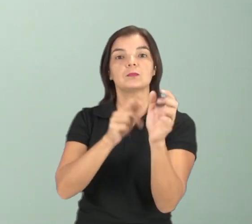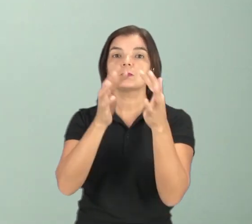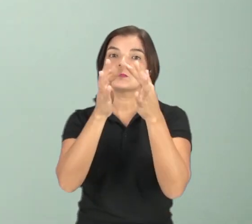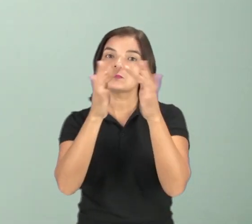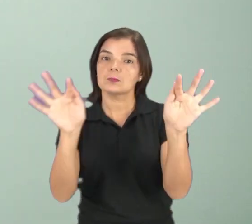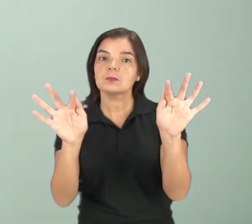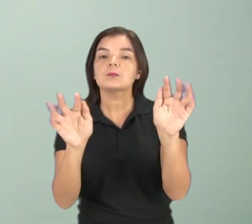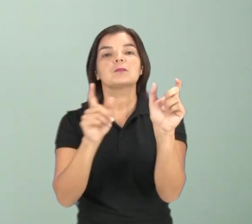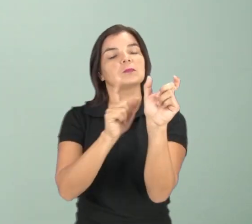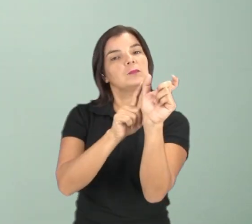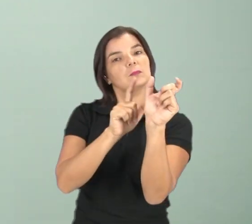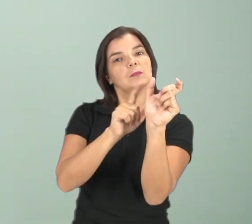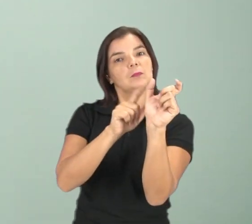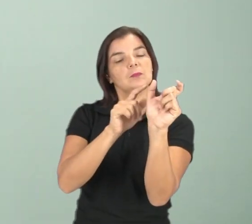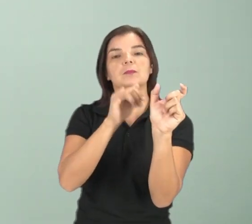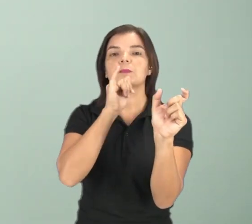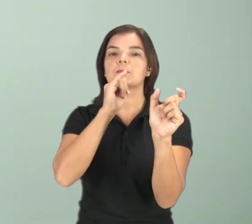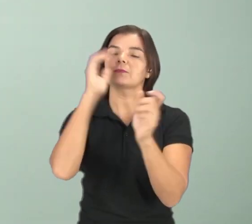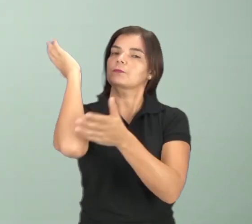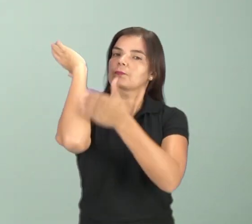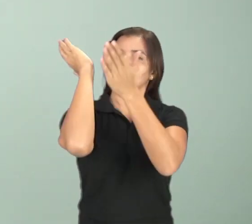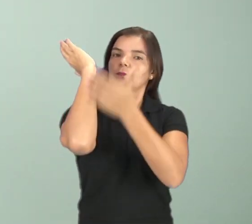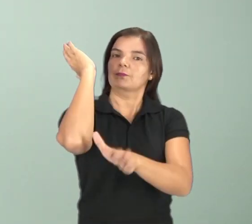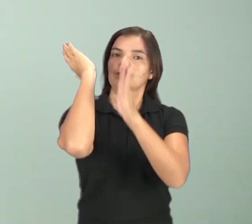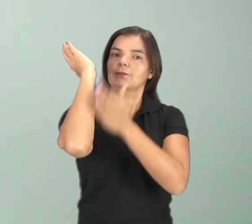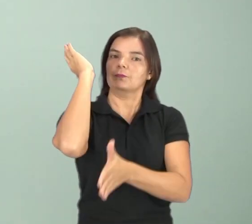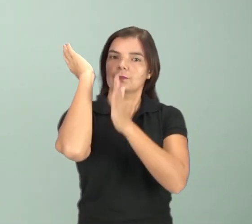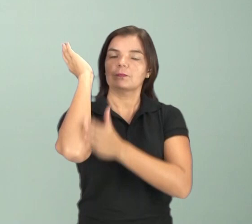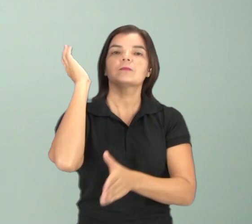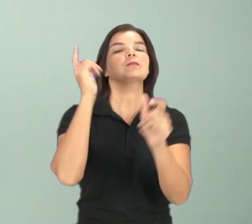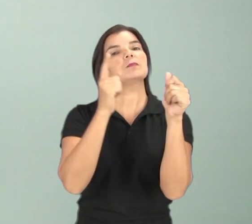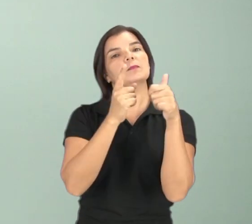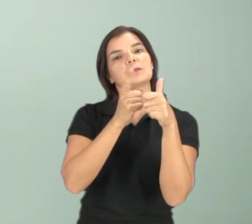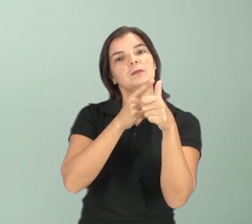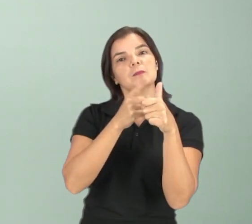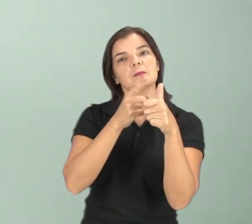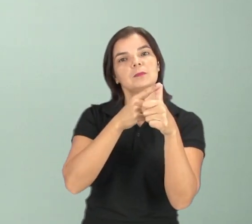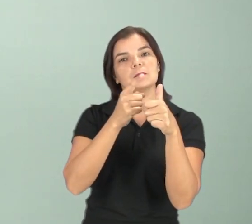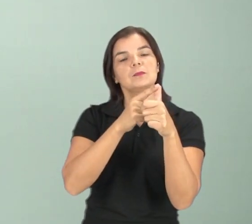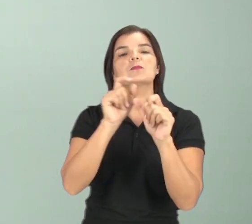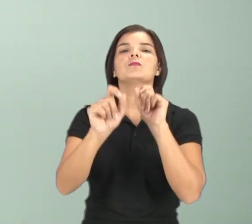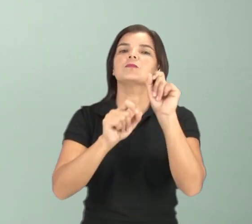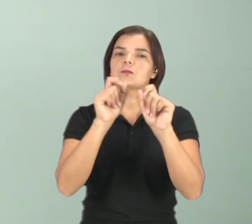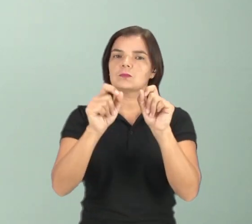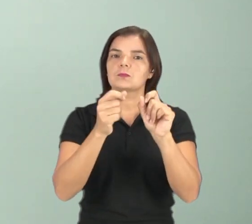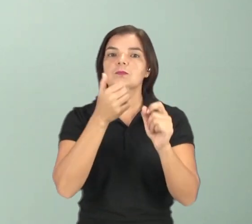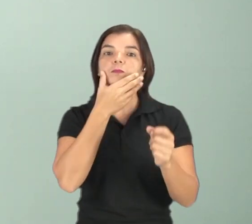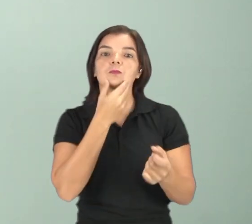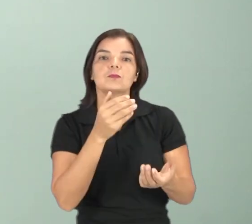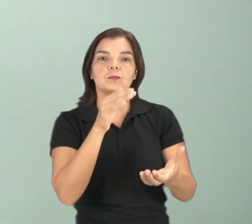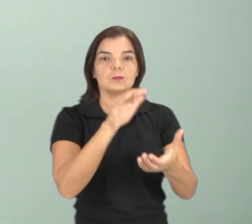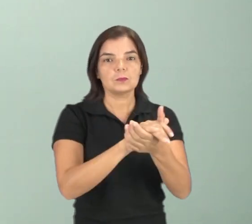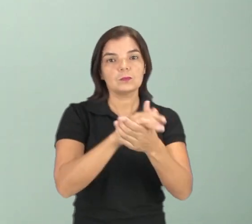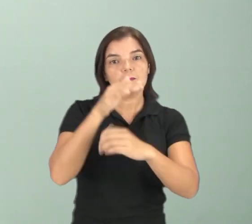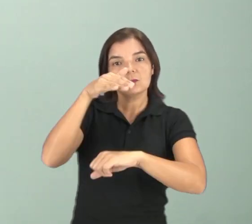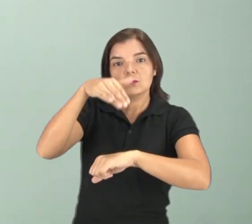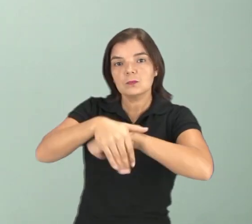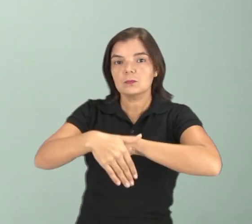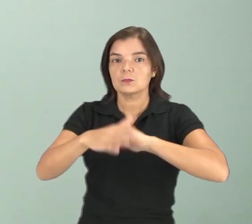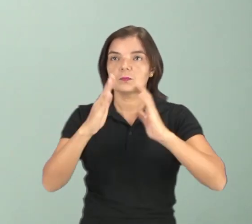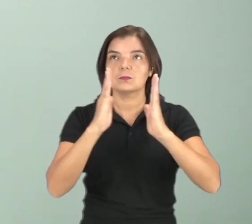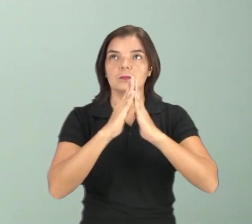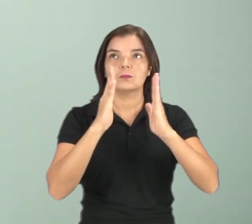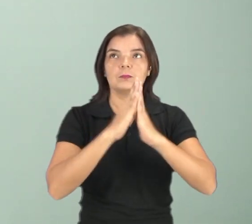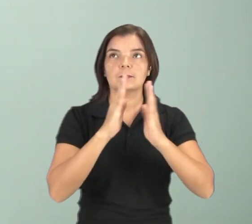termo. A palavra seria abacaxi. Pensa que na primeira situação, o esposo chega à noite em